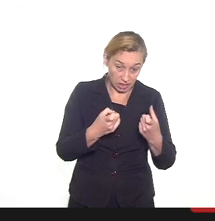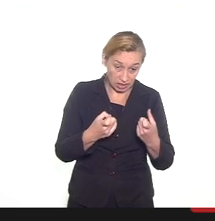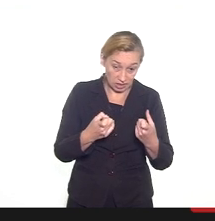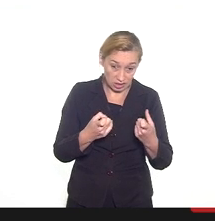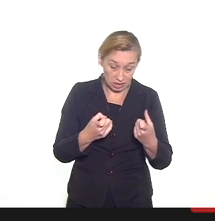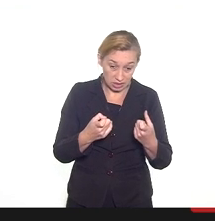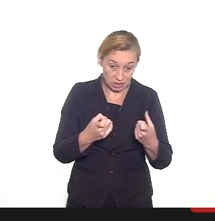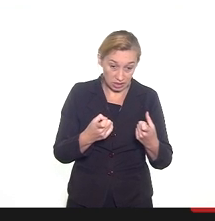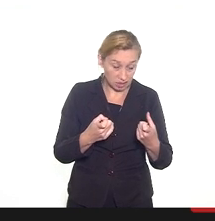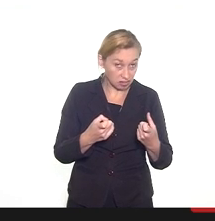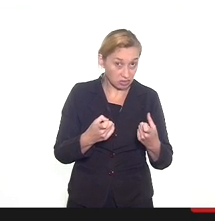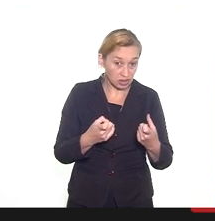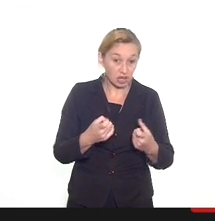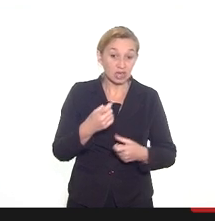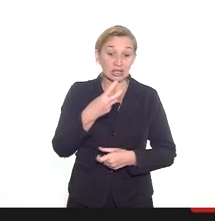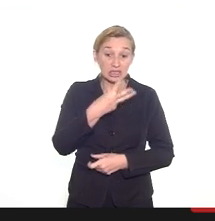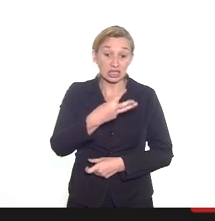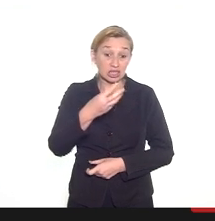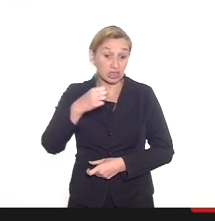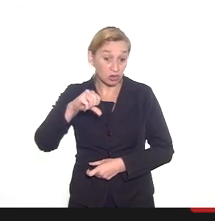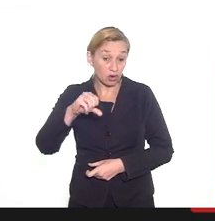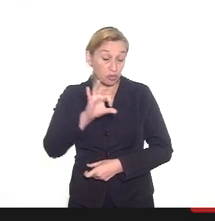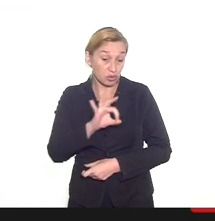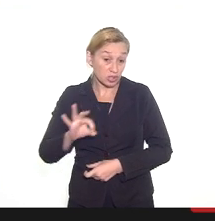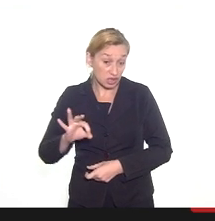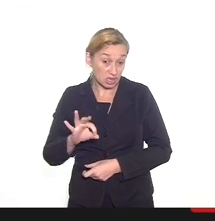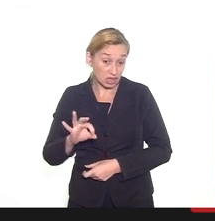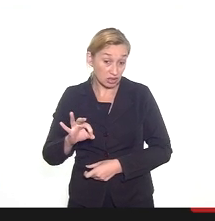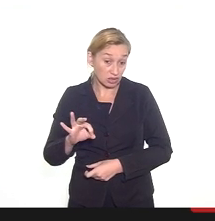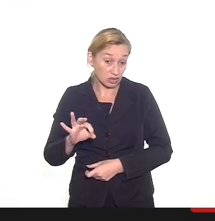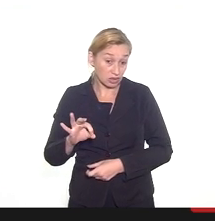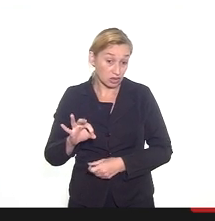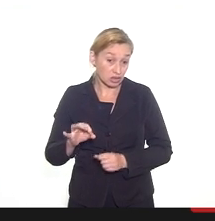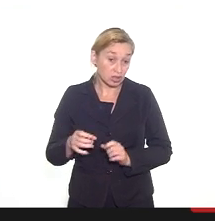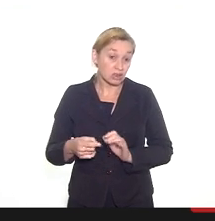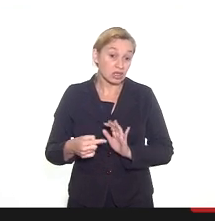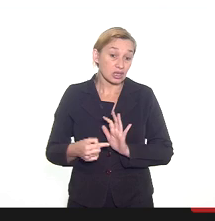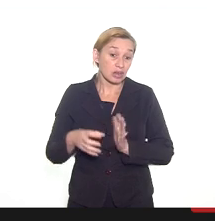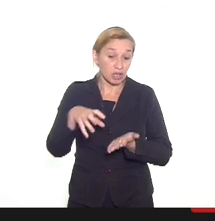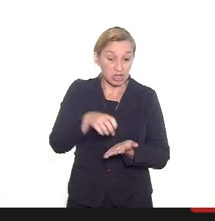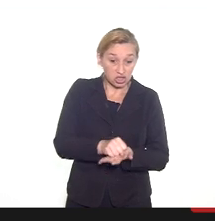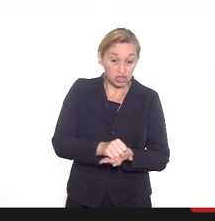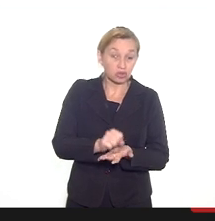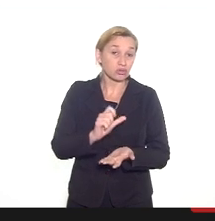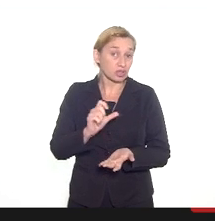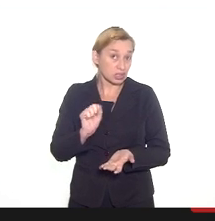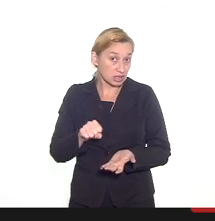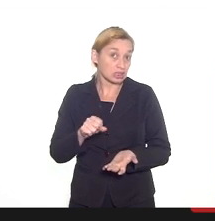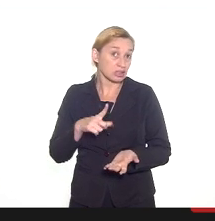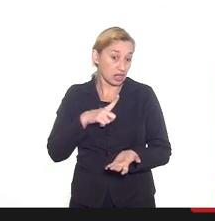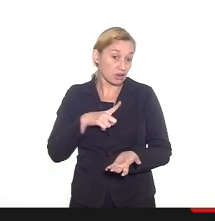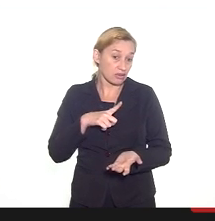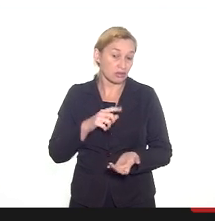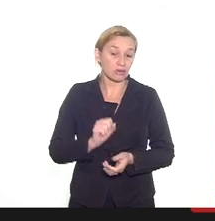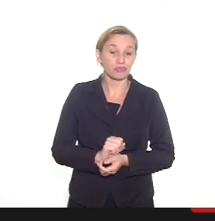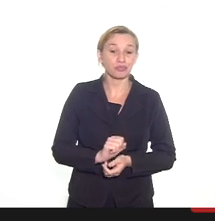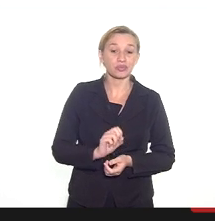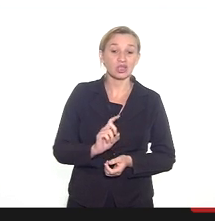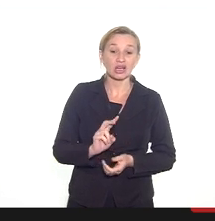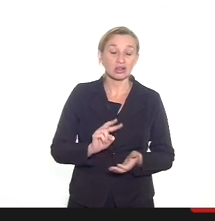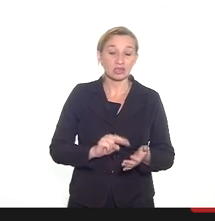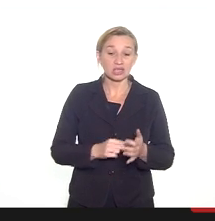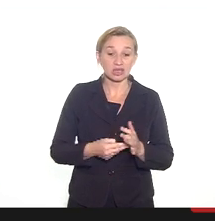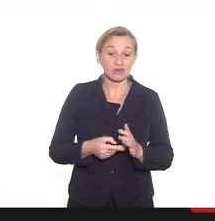apenas 39% há registro na folha de antecedentes de processo anterior por outro crime. Isso não significa que houve